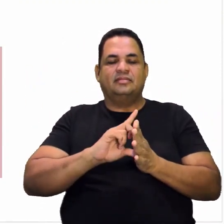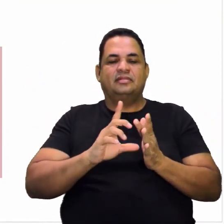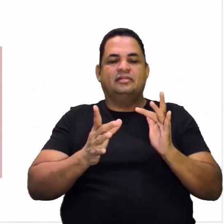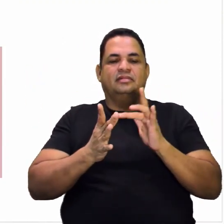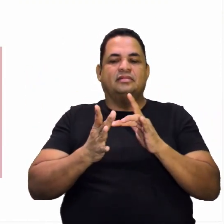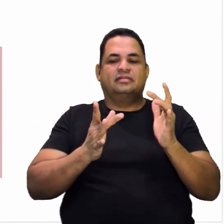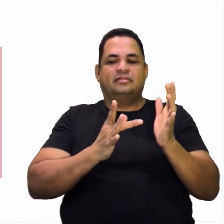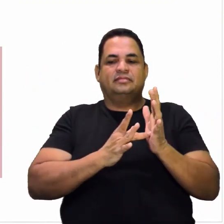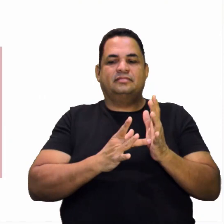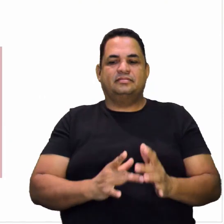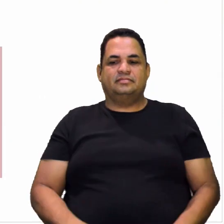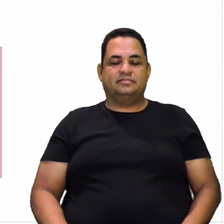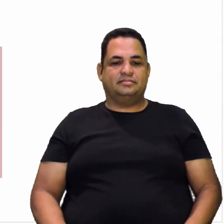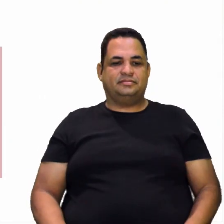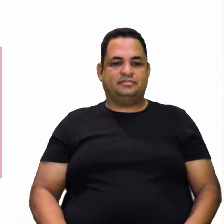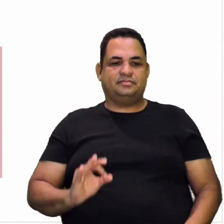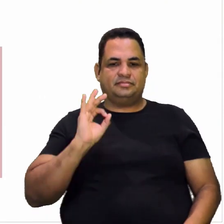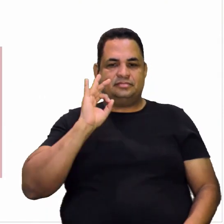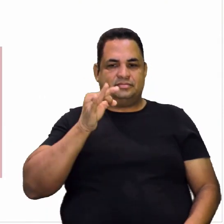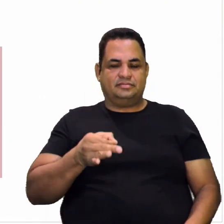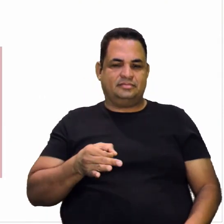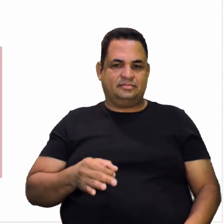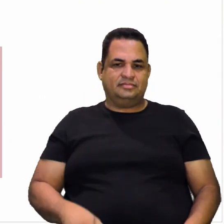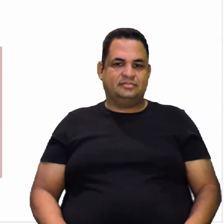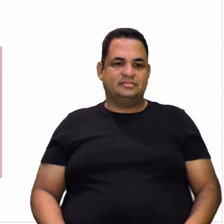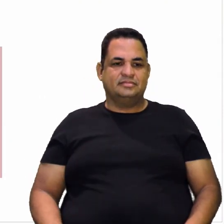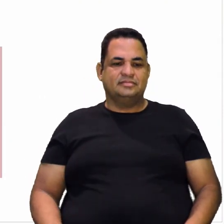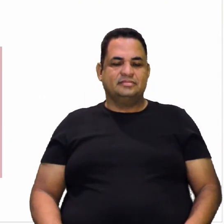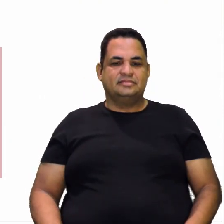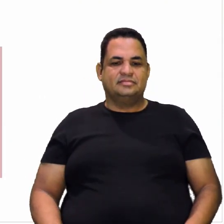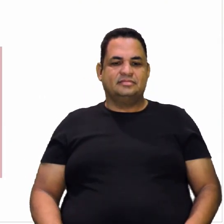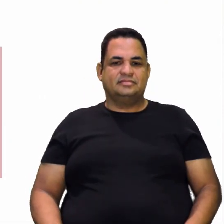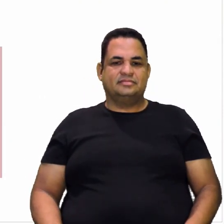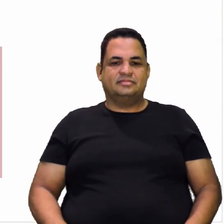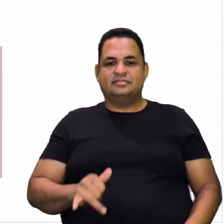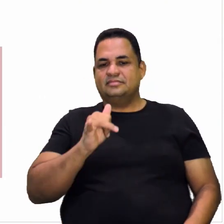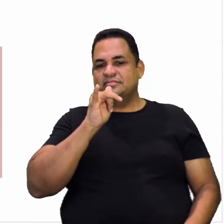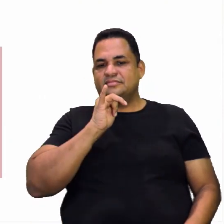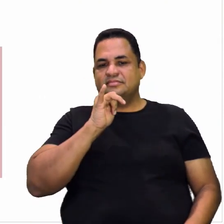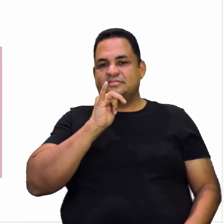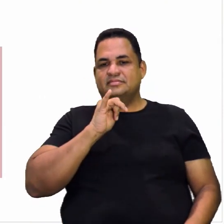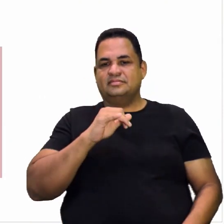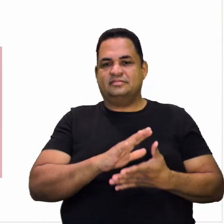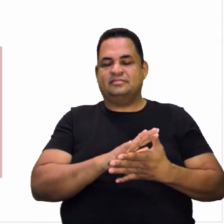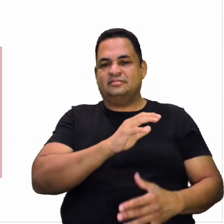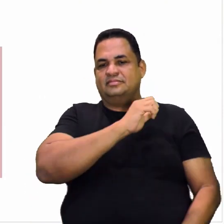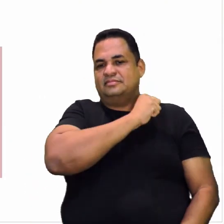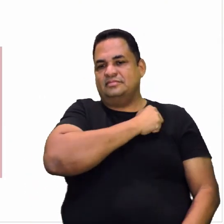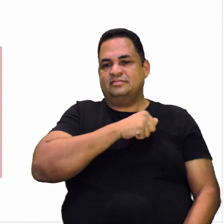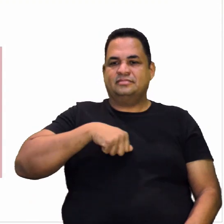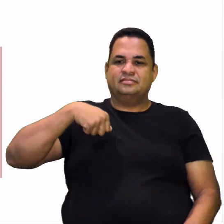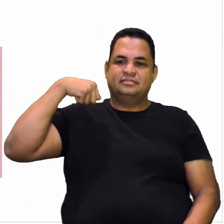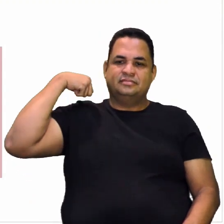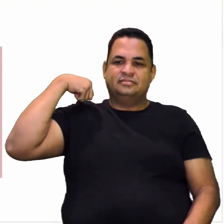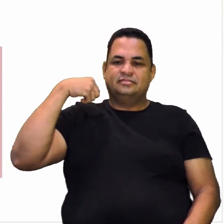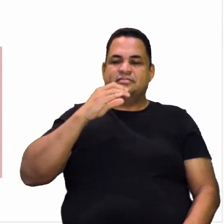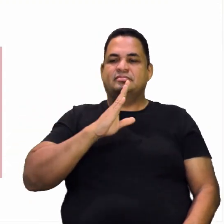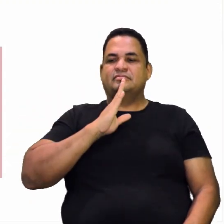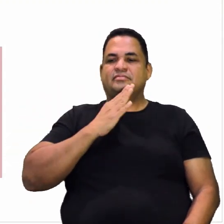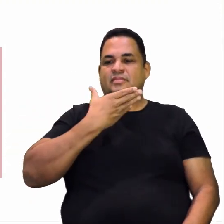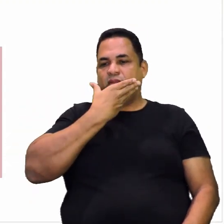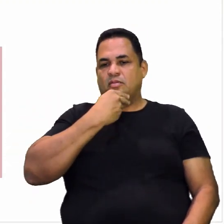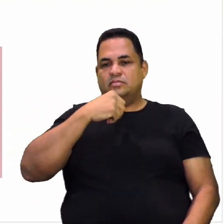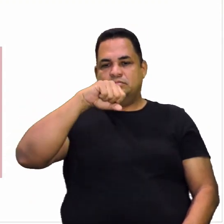Cristo. Certinho? E aí, por exemplo, Sócrates, ele é conhecido como o pai